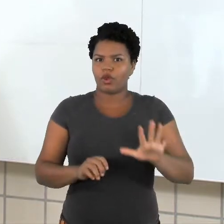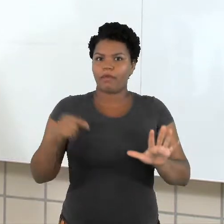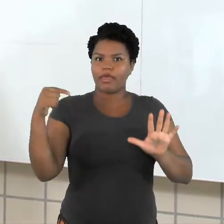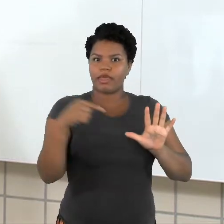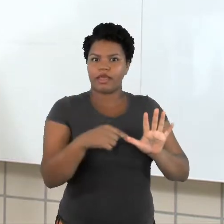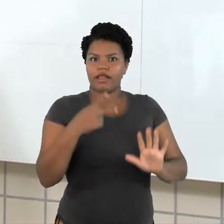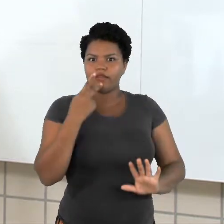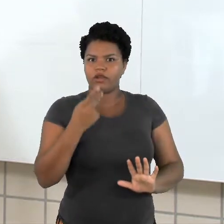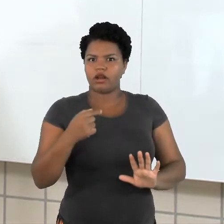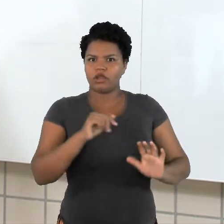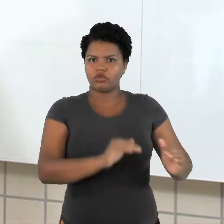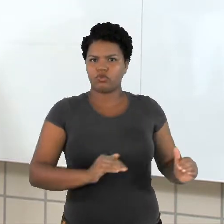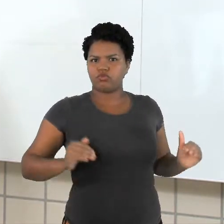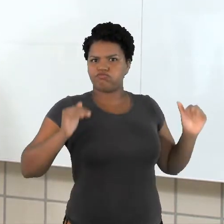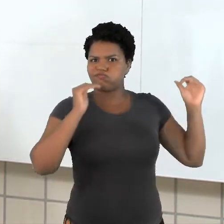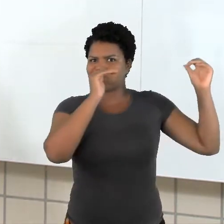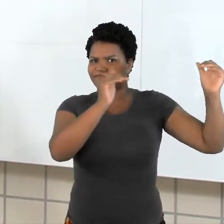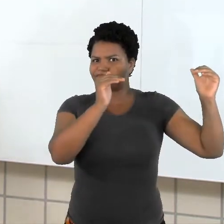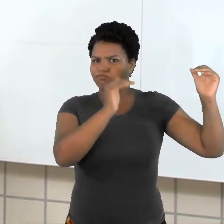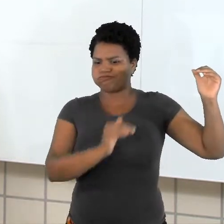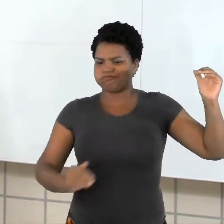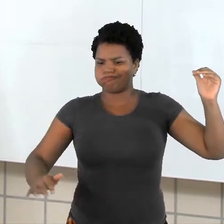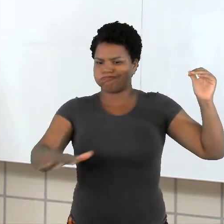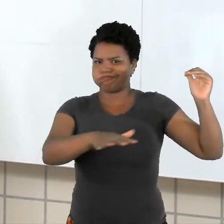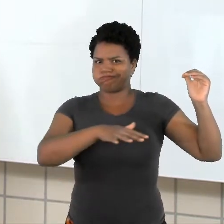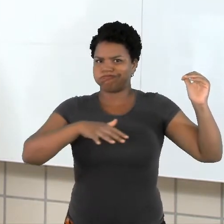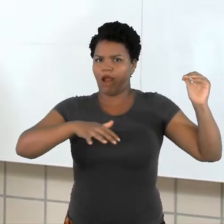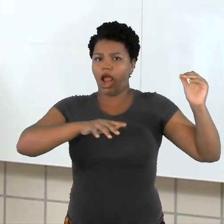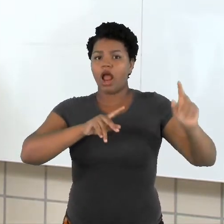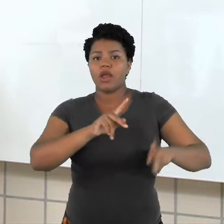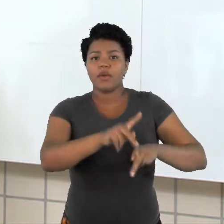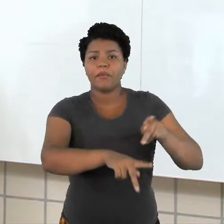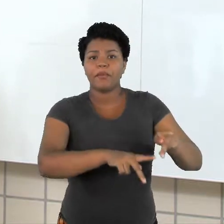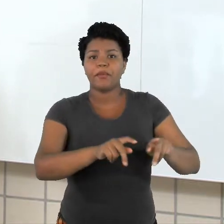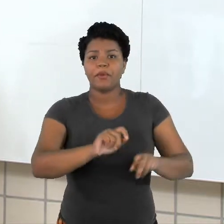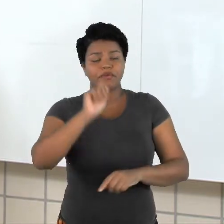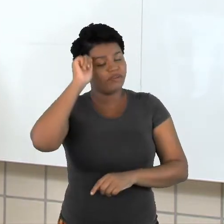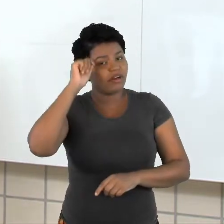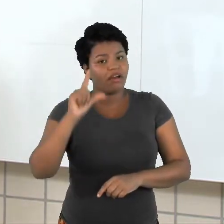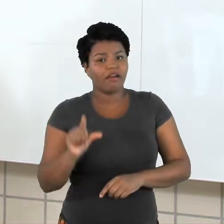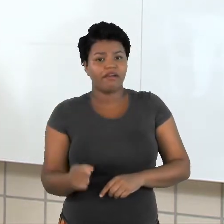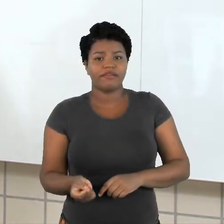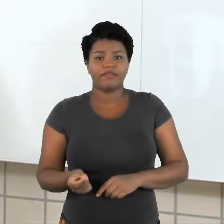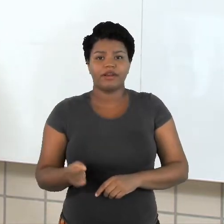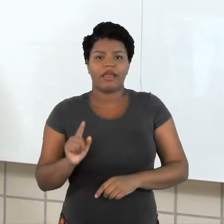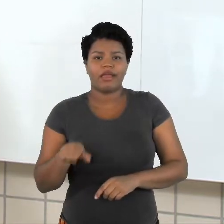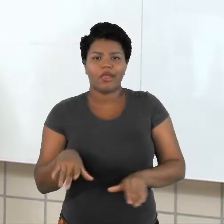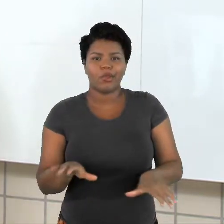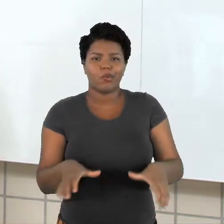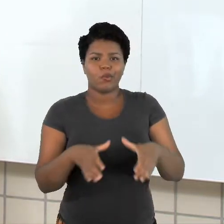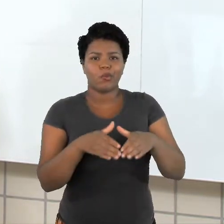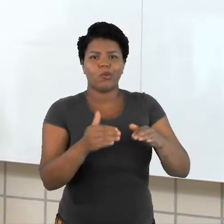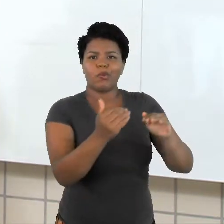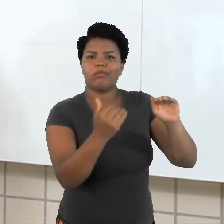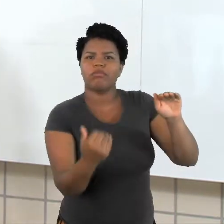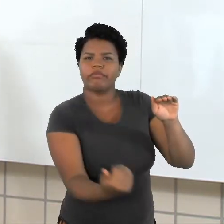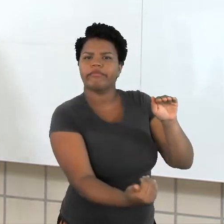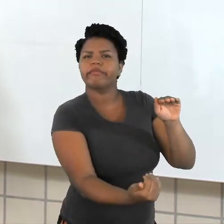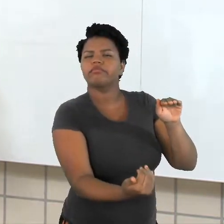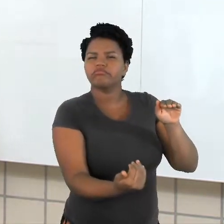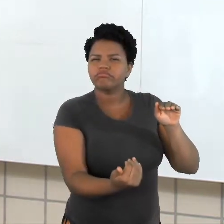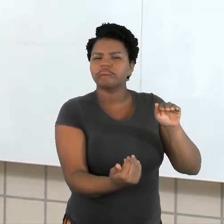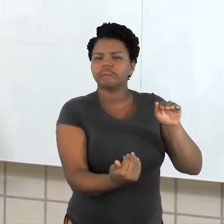que seriam superiores, enquanto que os povos africanos seriam grupos inferiores. E por isso,